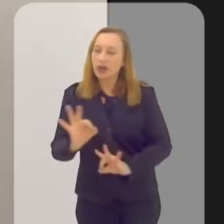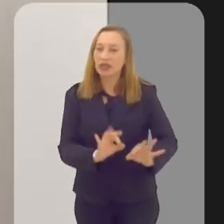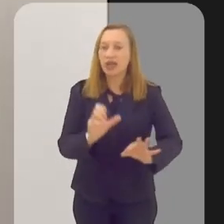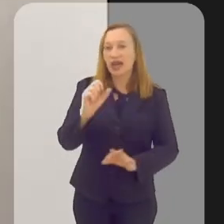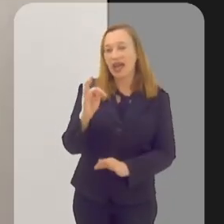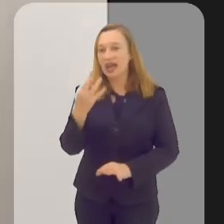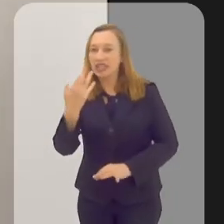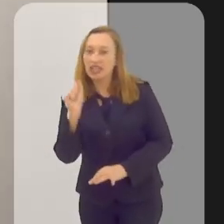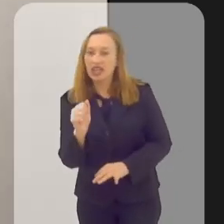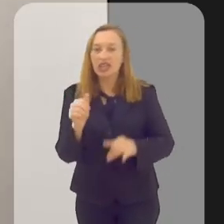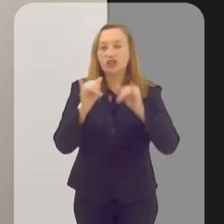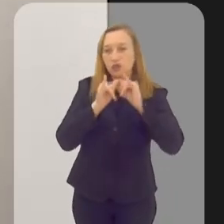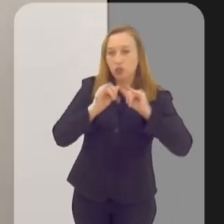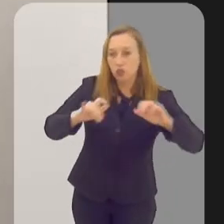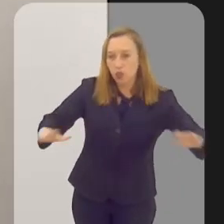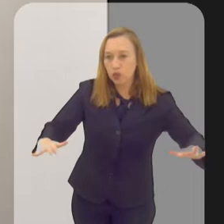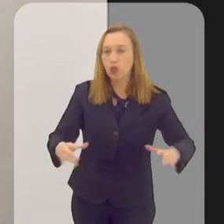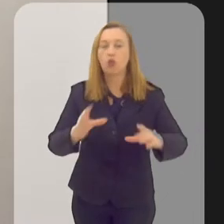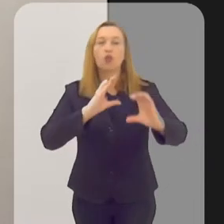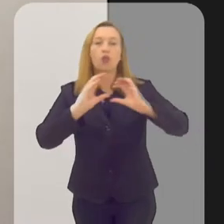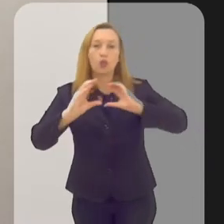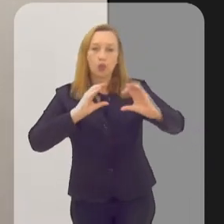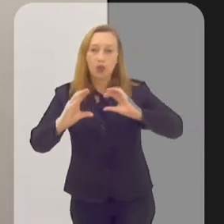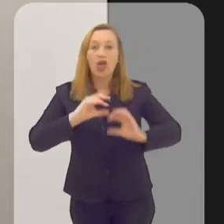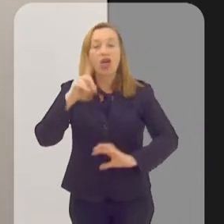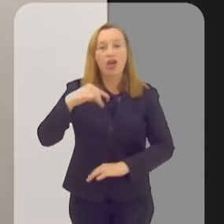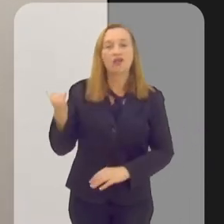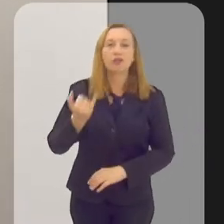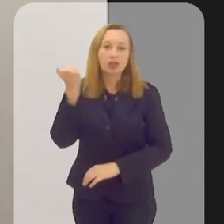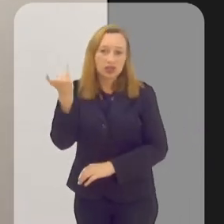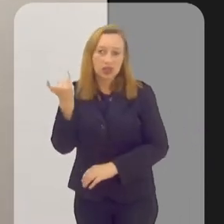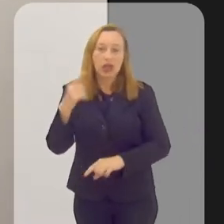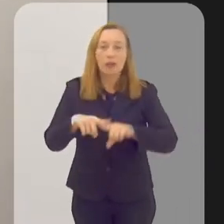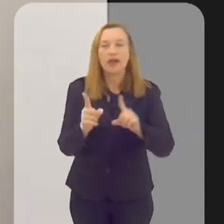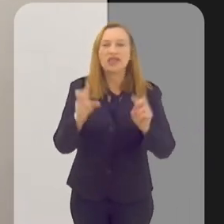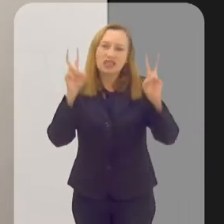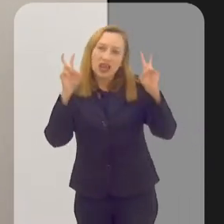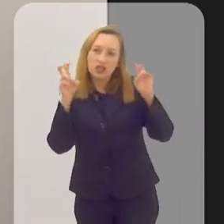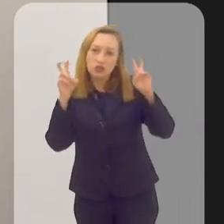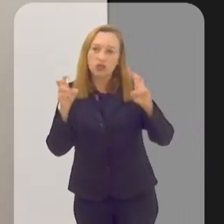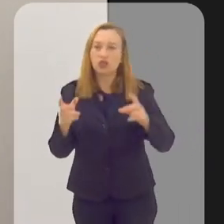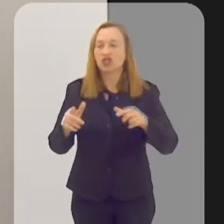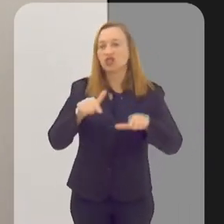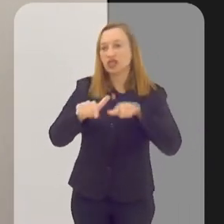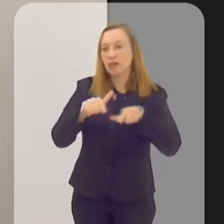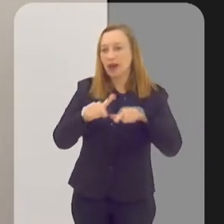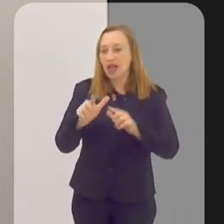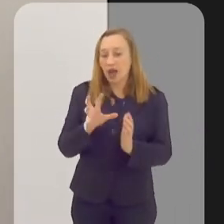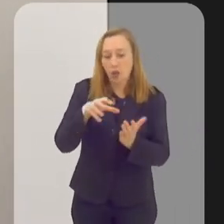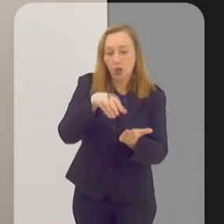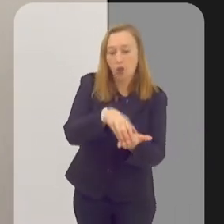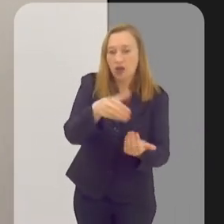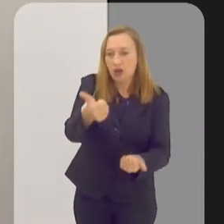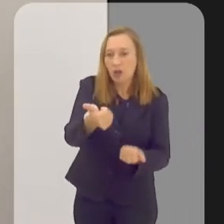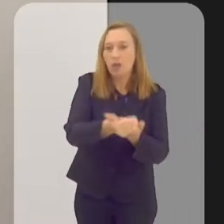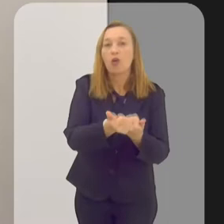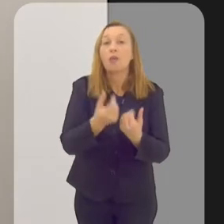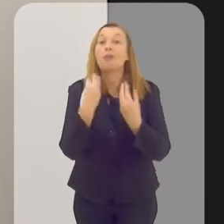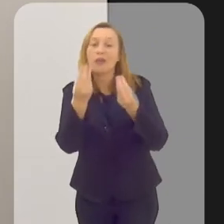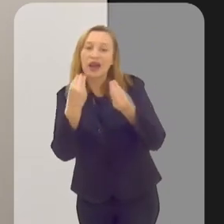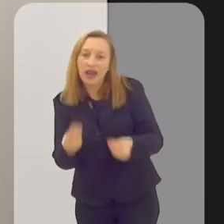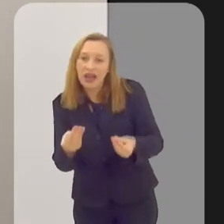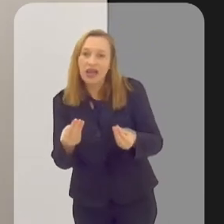que a elaboração de cartilhas, a divulgação, a comunicação, ela é muito importante. Mas essa questão da gente trabalhar em